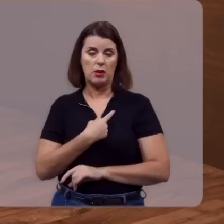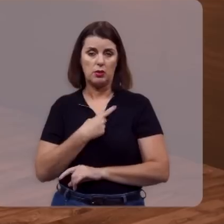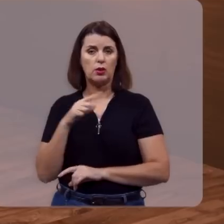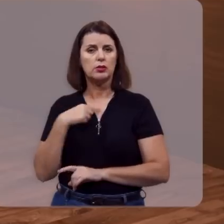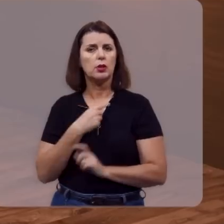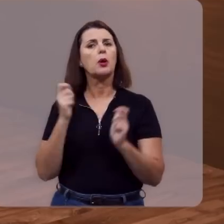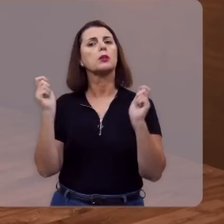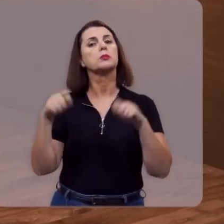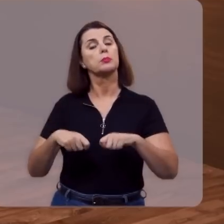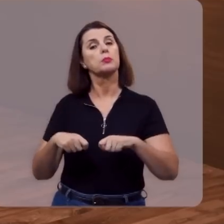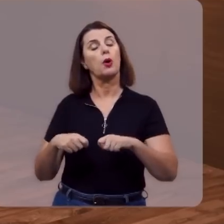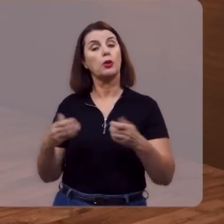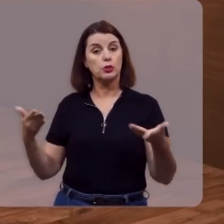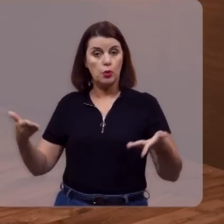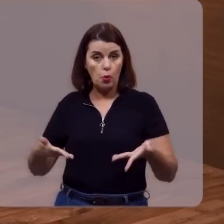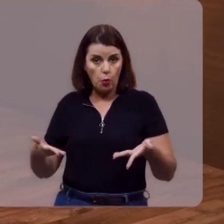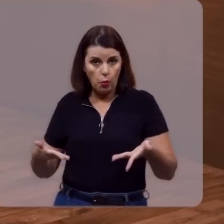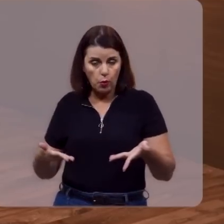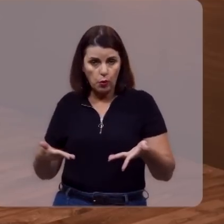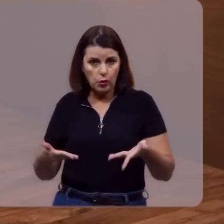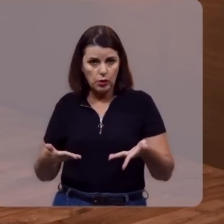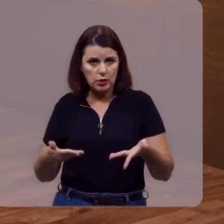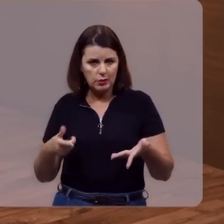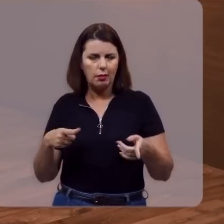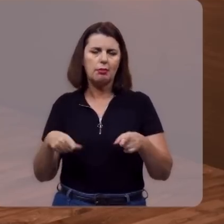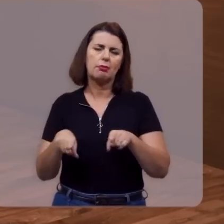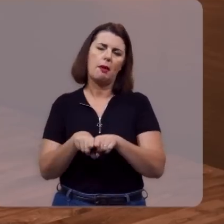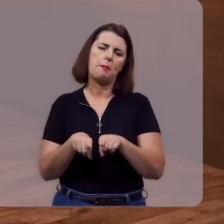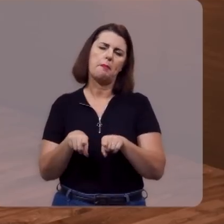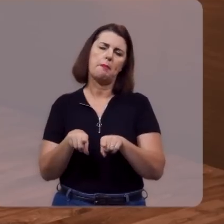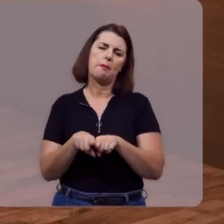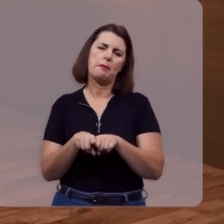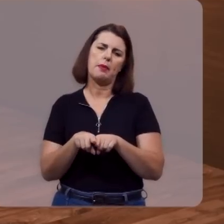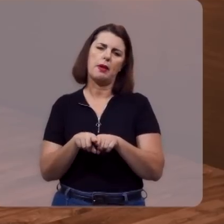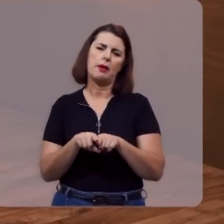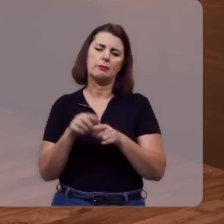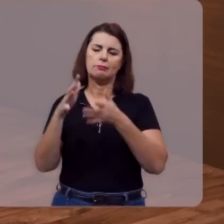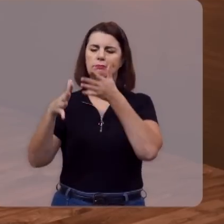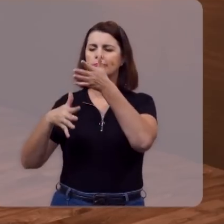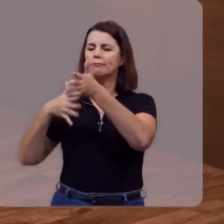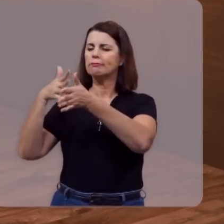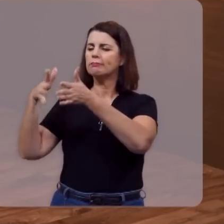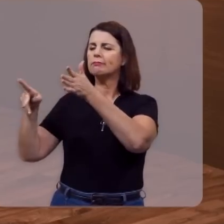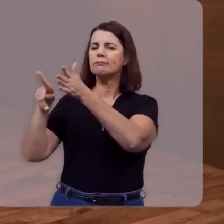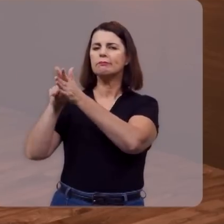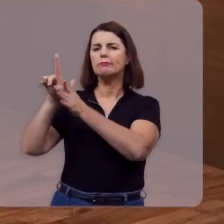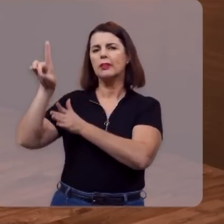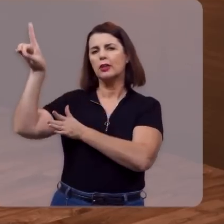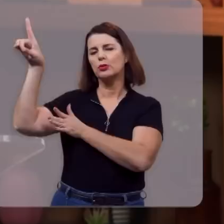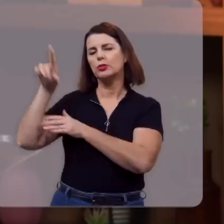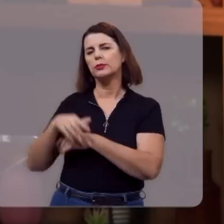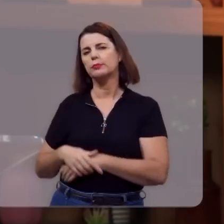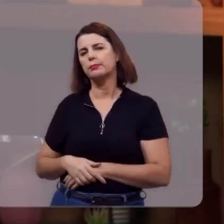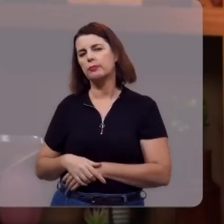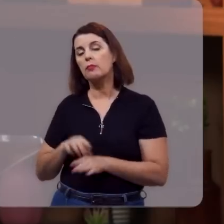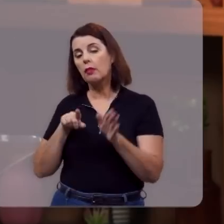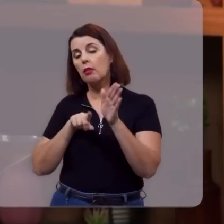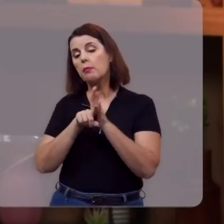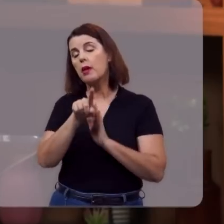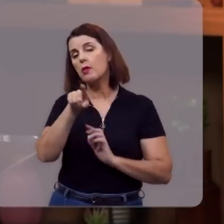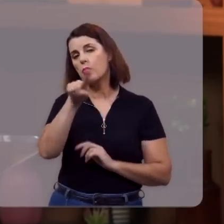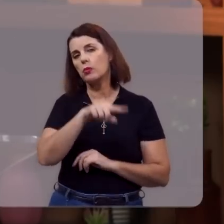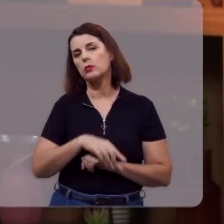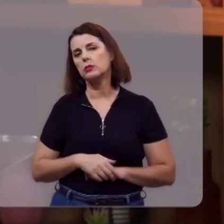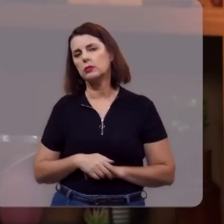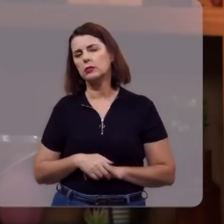que é possível mesmo hoje sermos também boca de Deus. A pergunta que eu lhe faço é